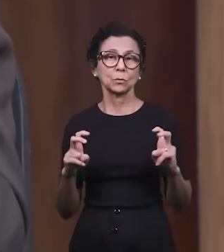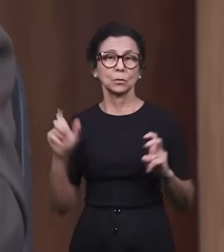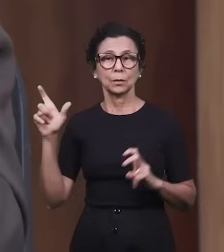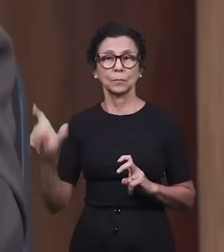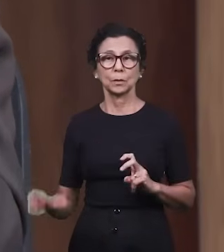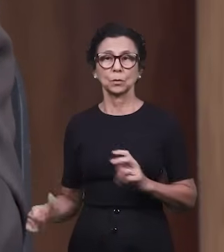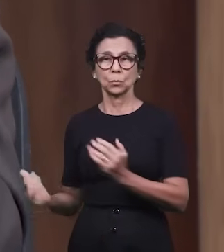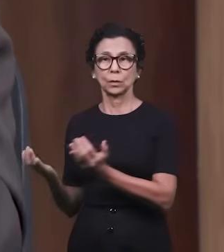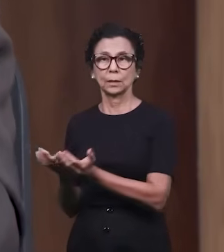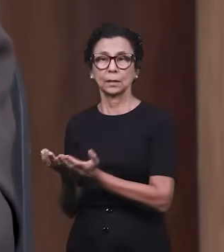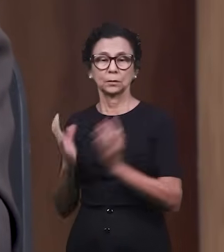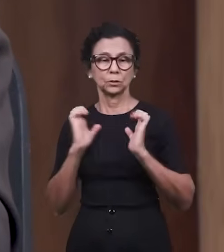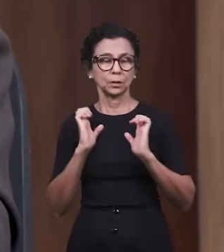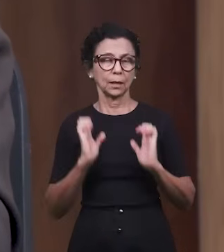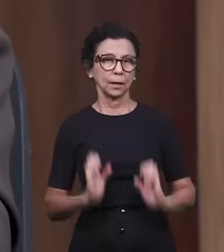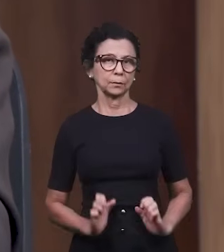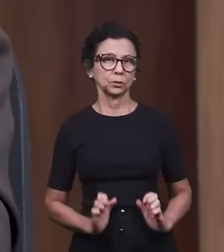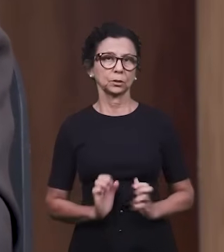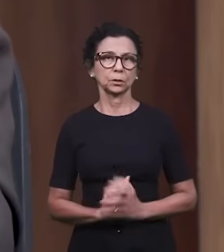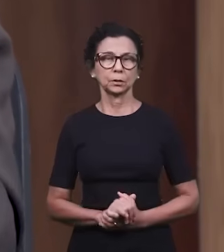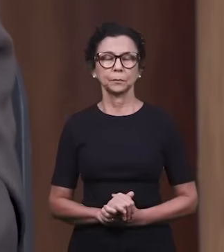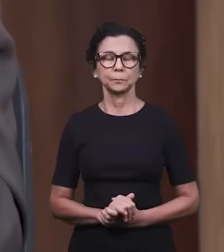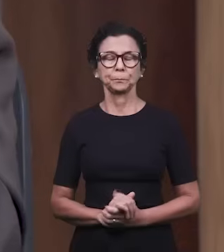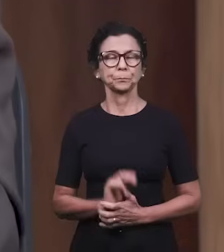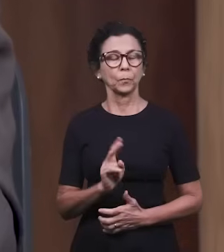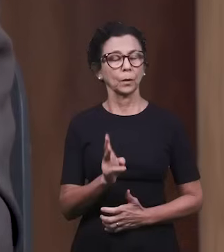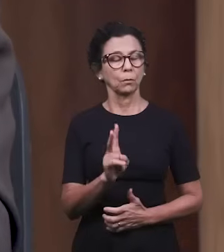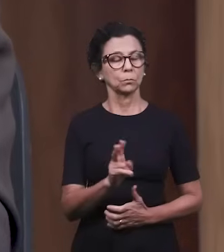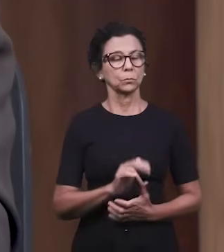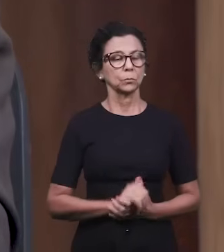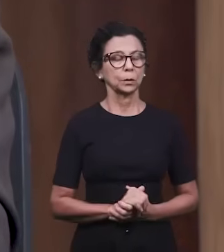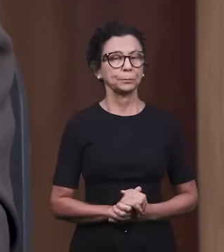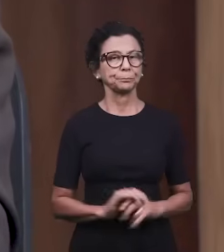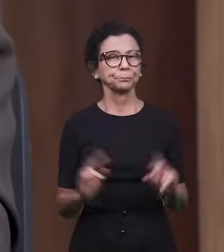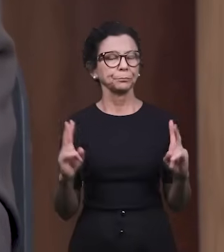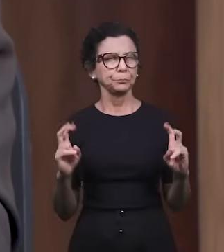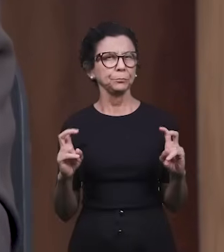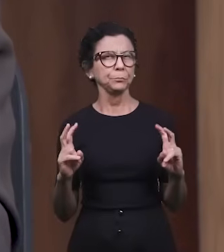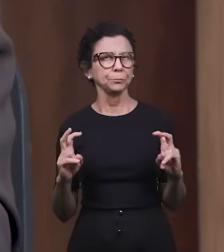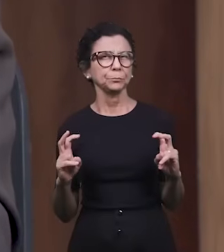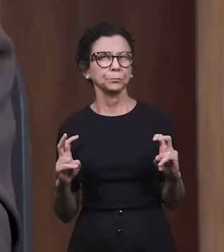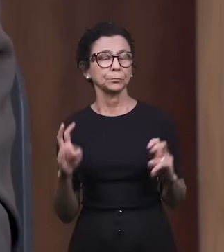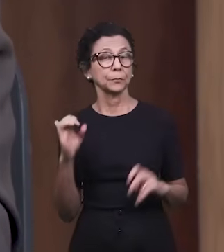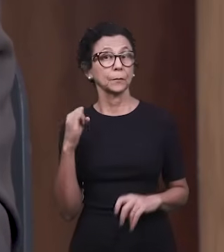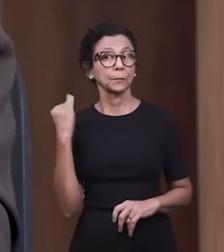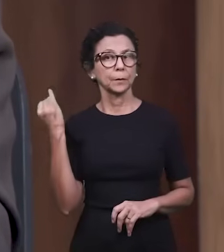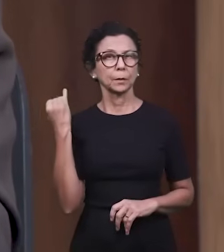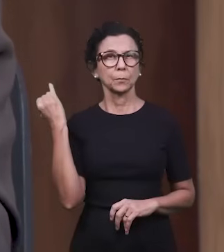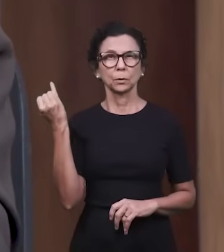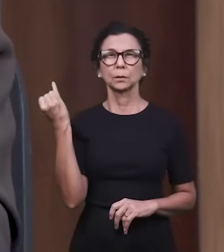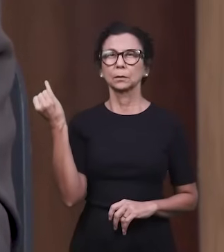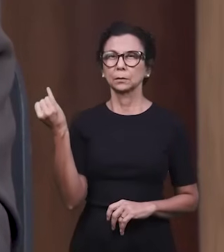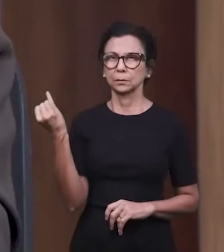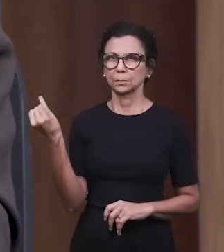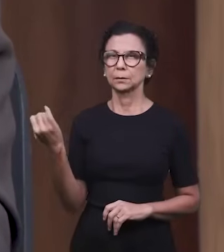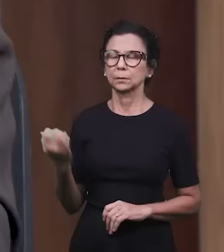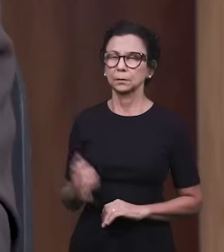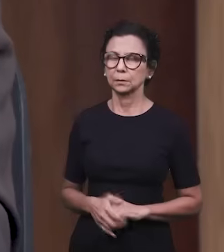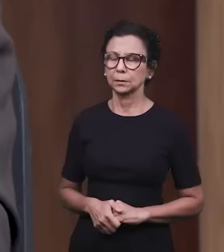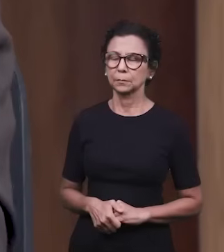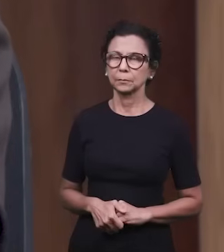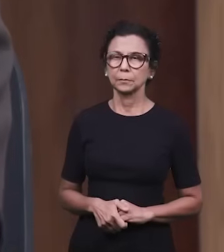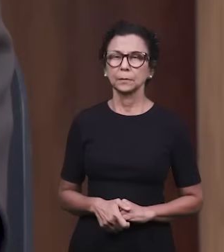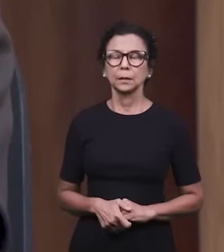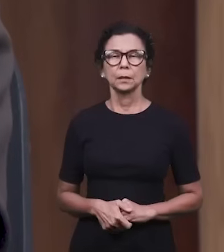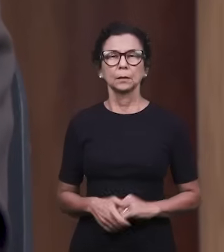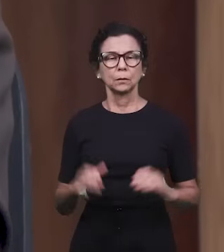crente. E mais uma vez estamos dando continuidade a este assunto que é de suma importância